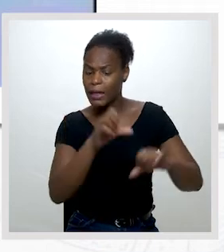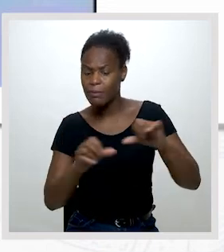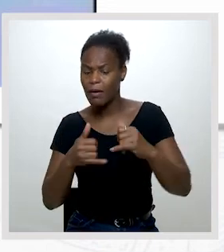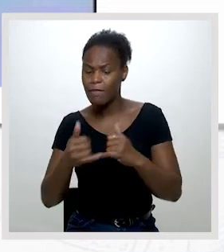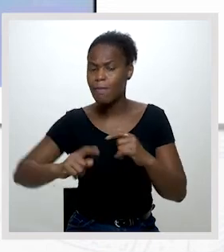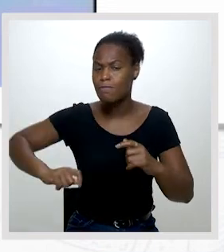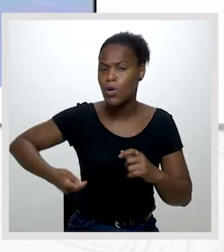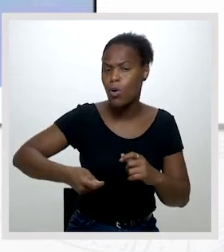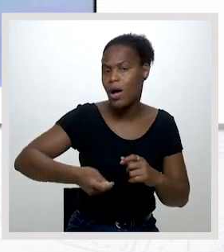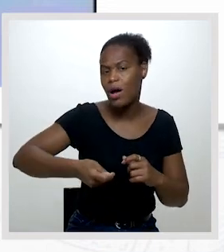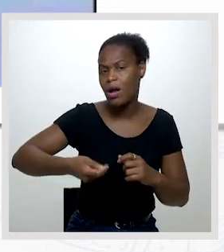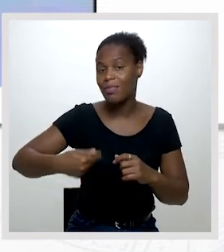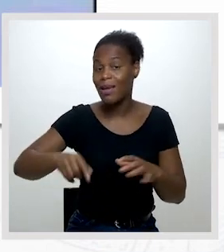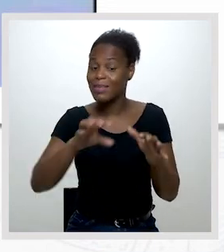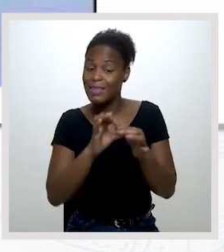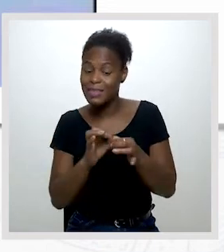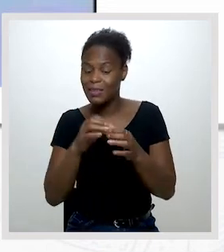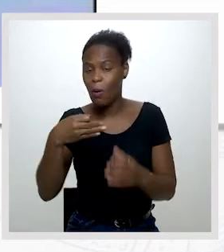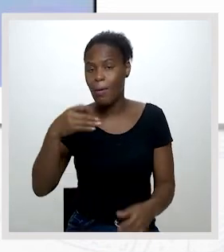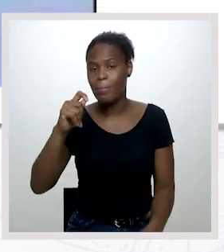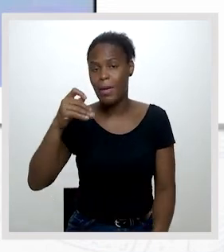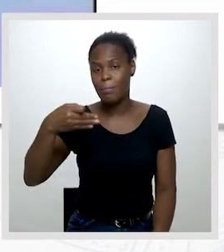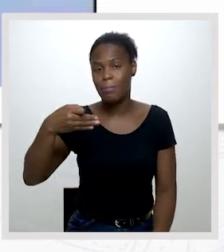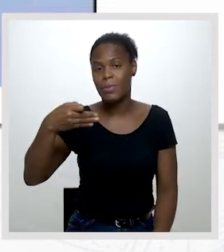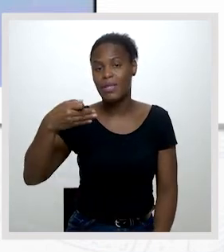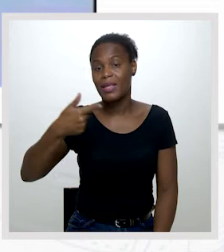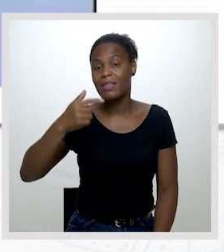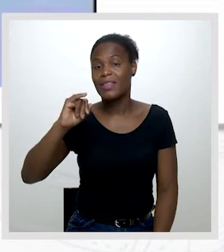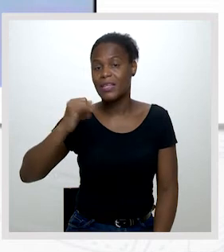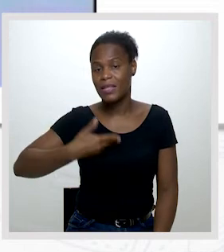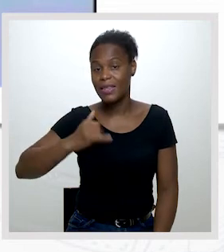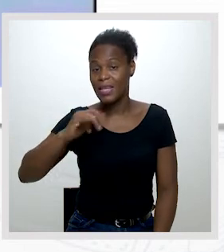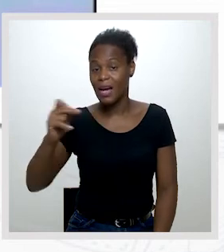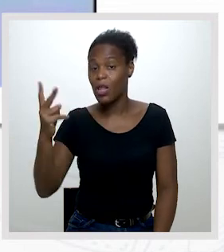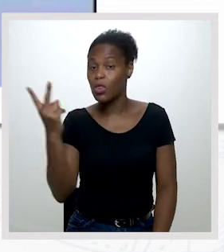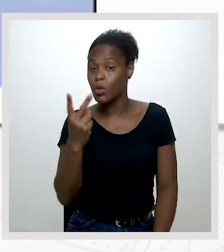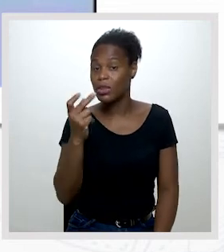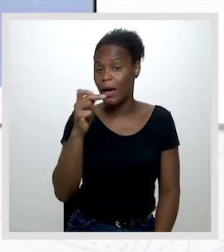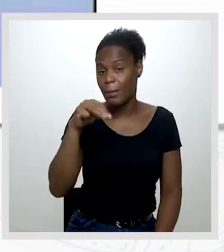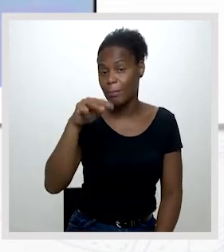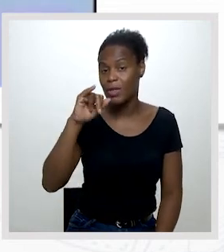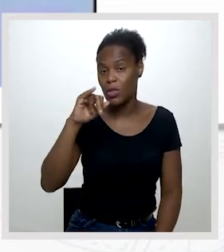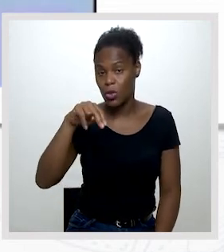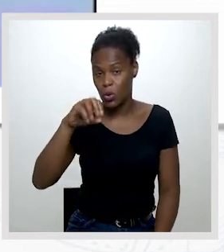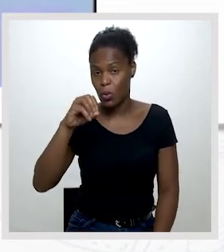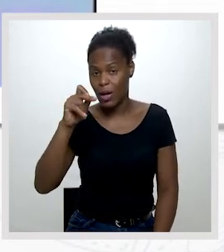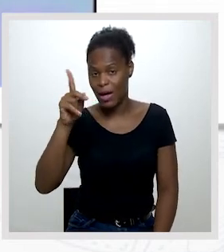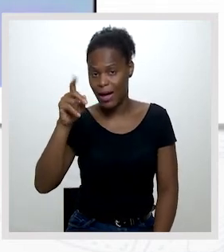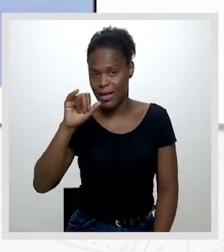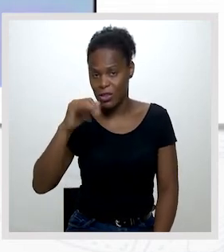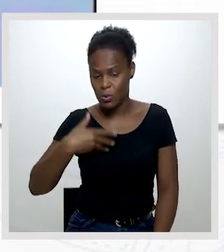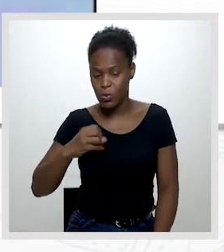provocar a ligação peptídica entre esses dois aminoácidos. Com isso, o RNA de transferência vai